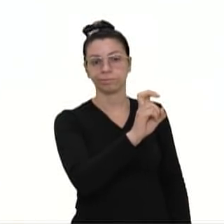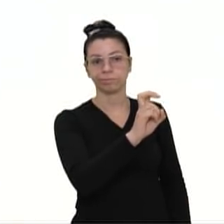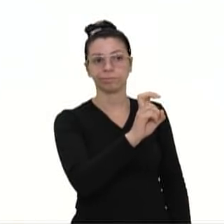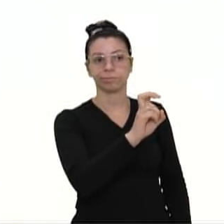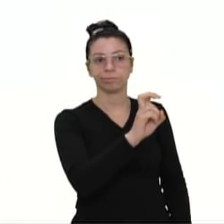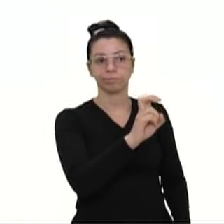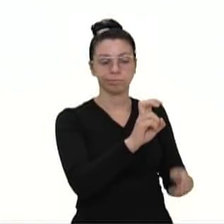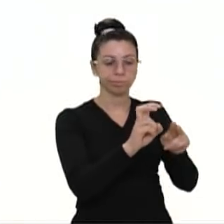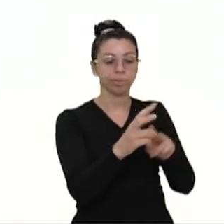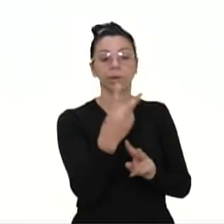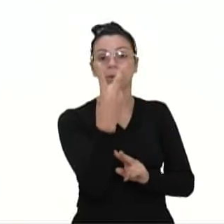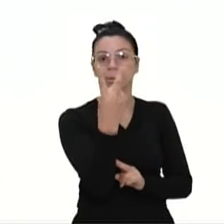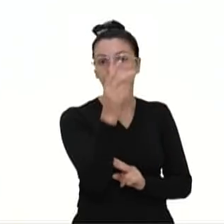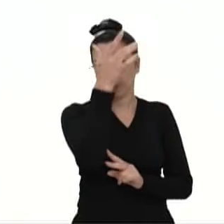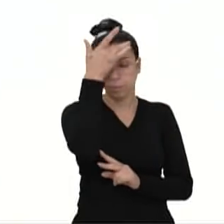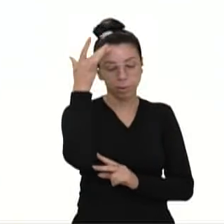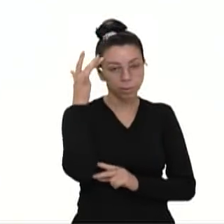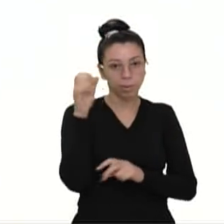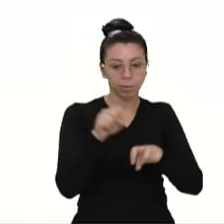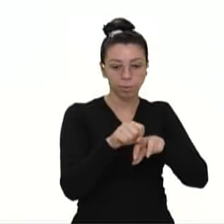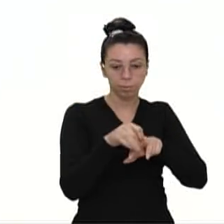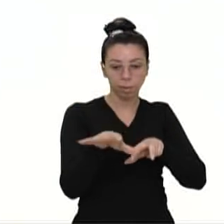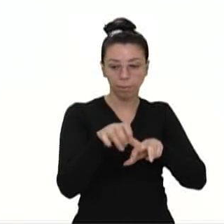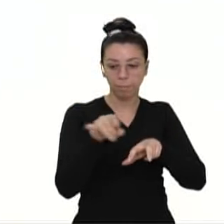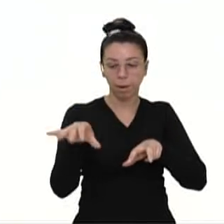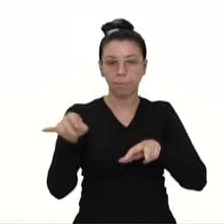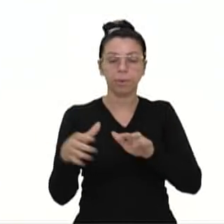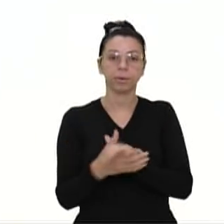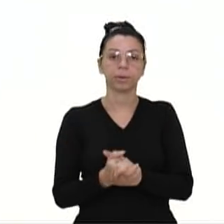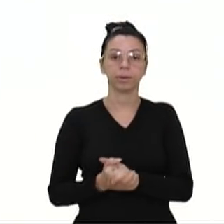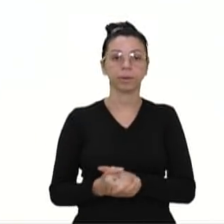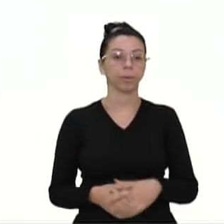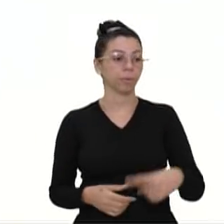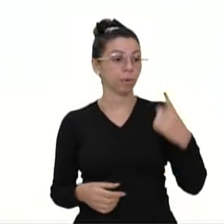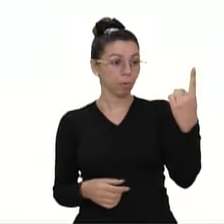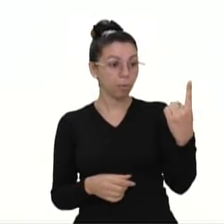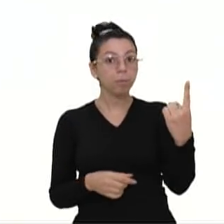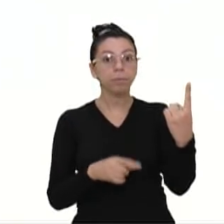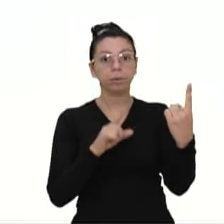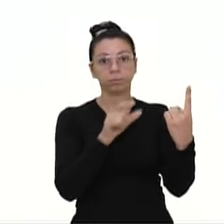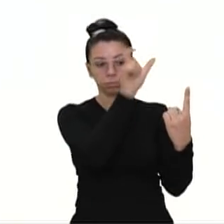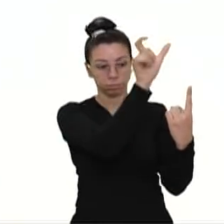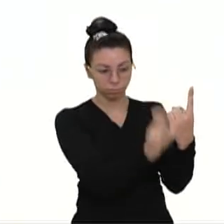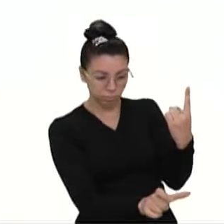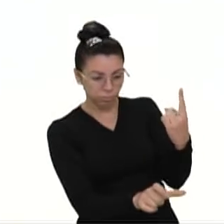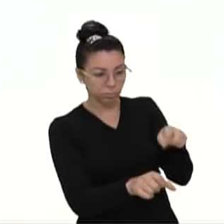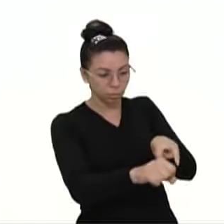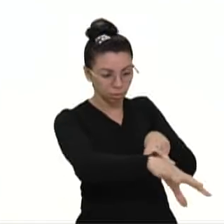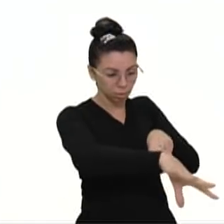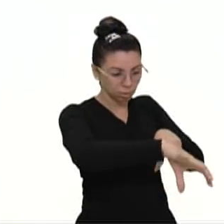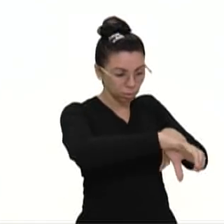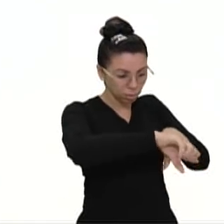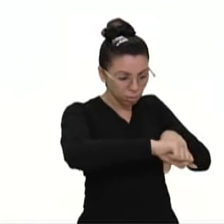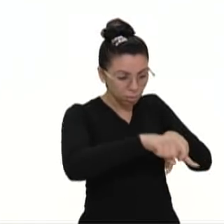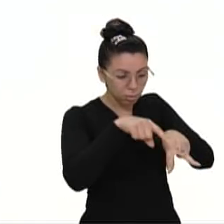e 2 pessoas são infectadas por cada pessoa doente. Então aqui 2 é o fator de